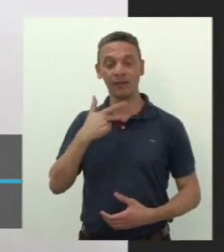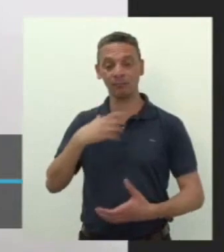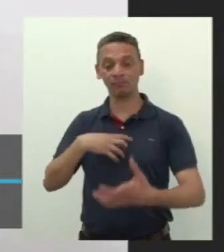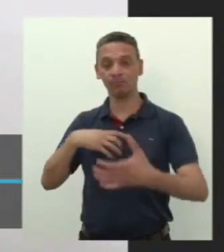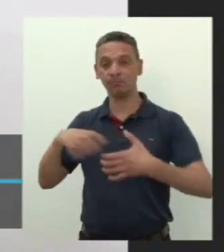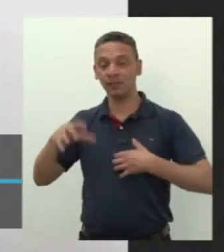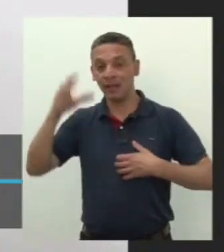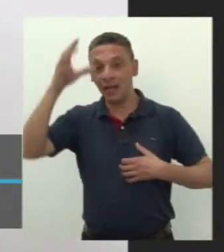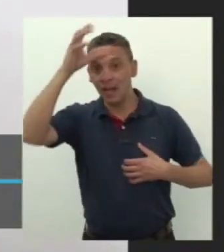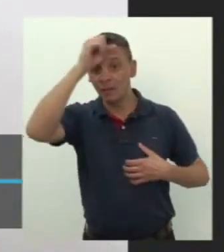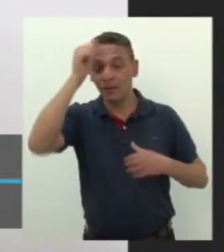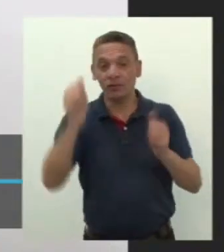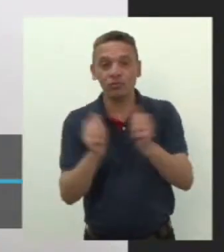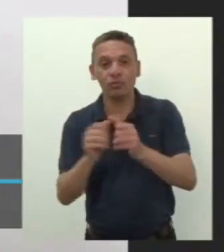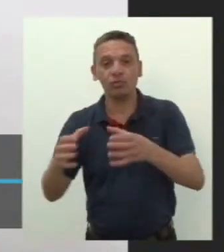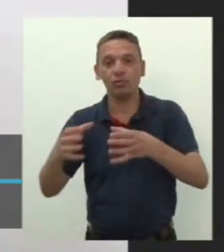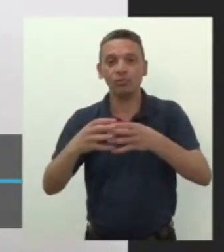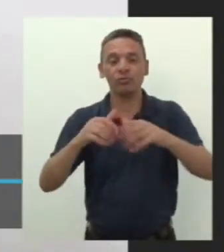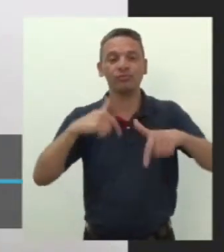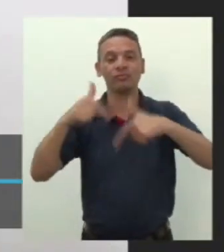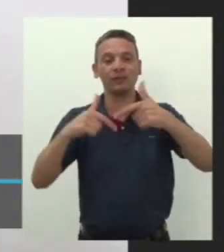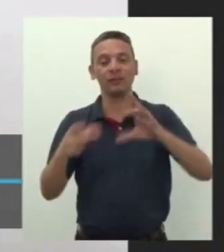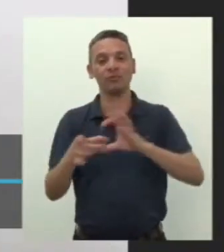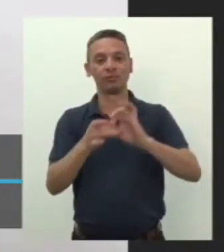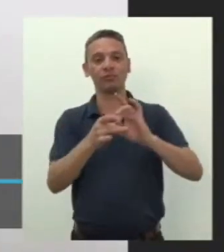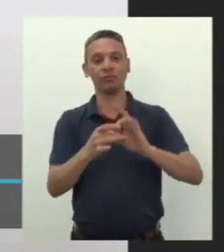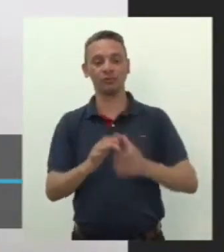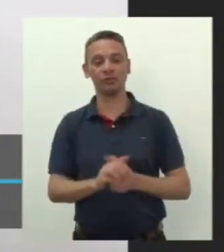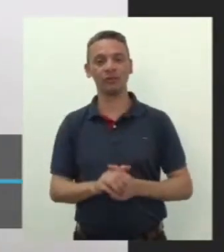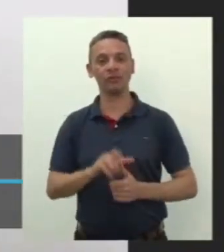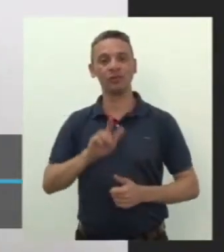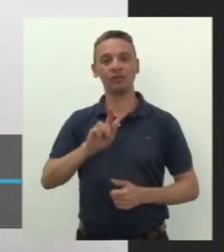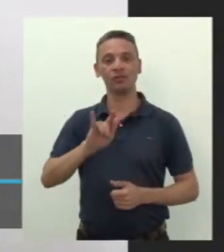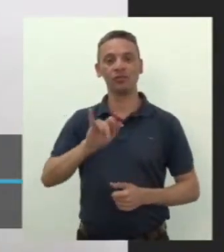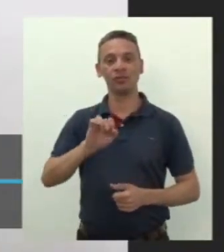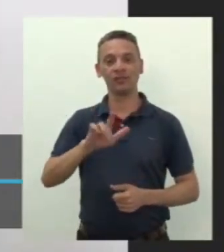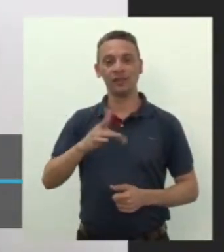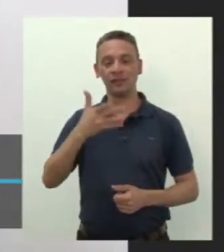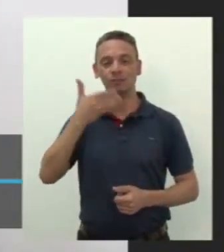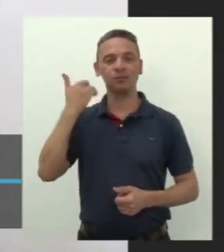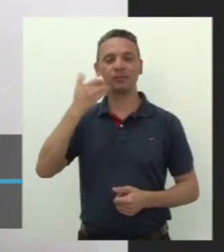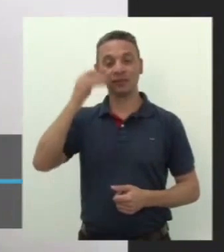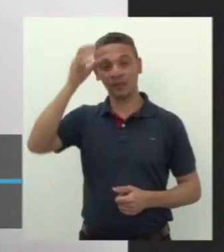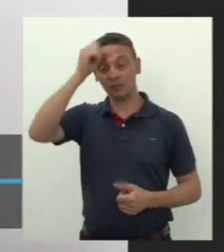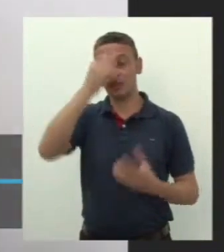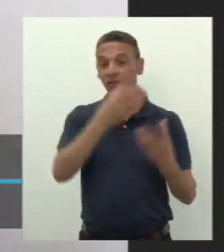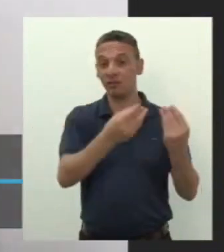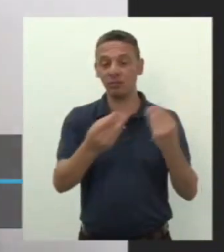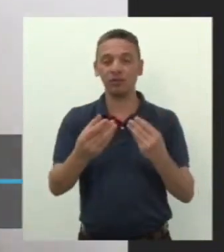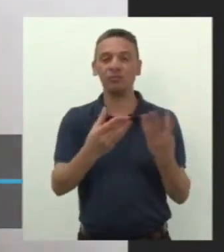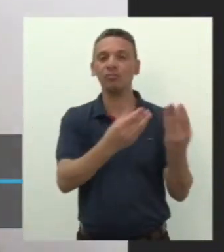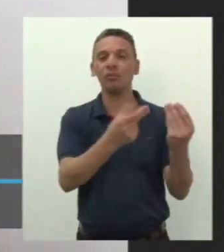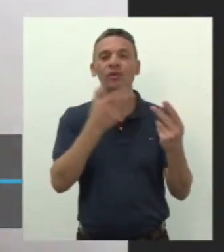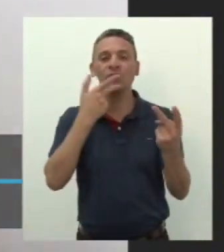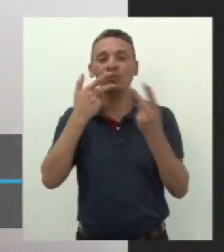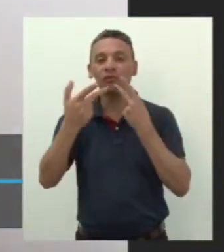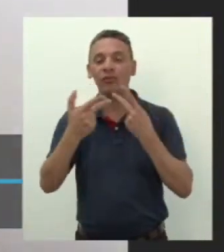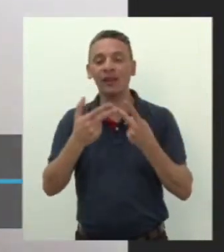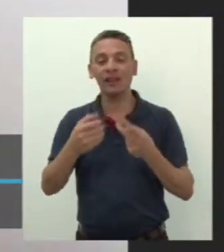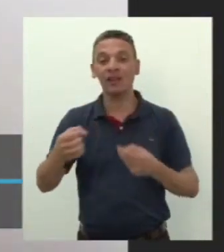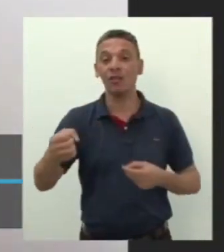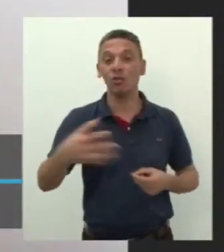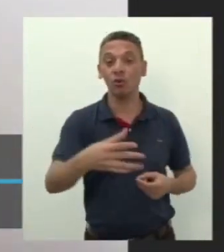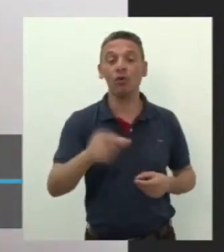trabalho em equipe. Gisele fala que aprendeu muito. Muitos mencionam isso, esse